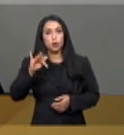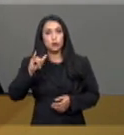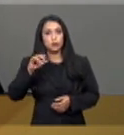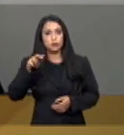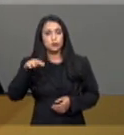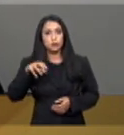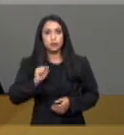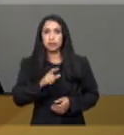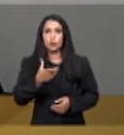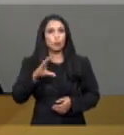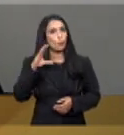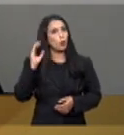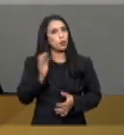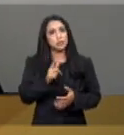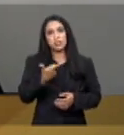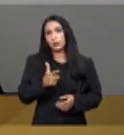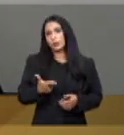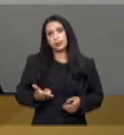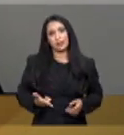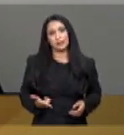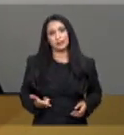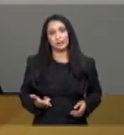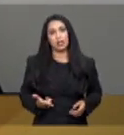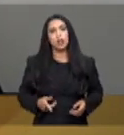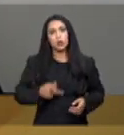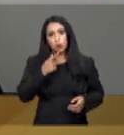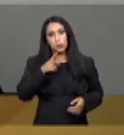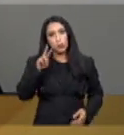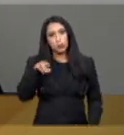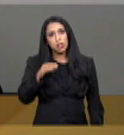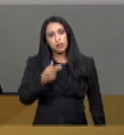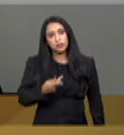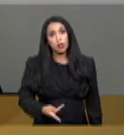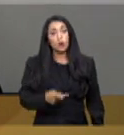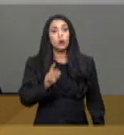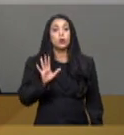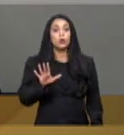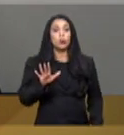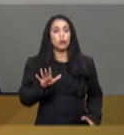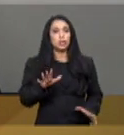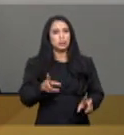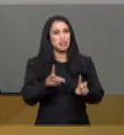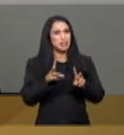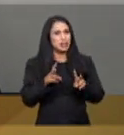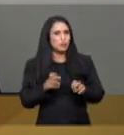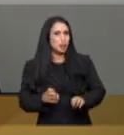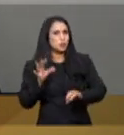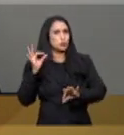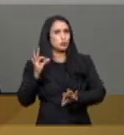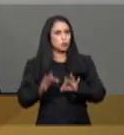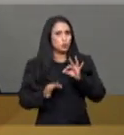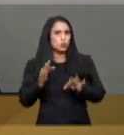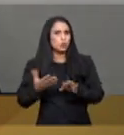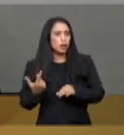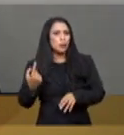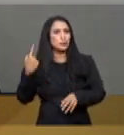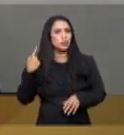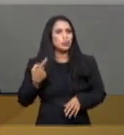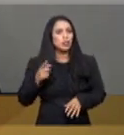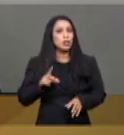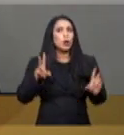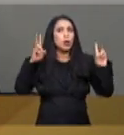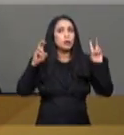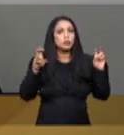contrário do afirmado pela embargante. O que se considerou de forma expressa naquele julgamento é o que se tinha como